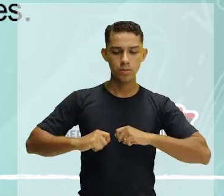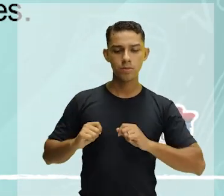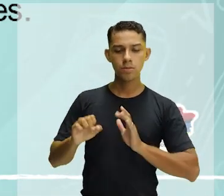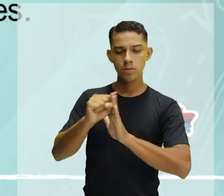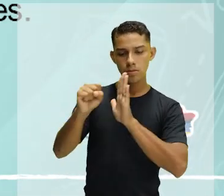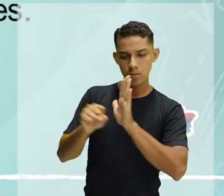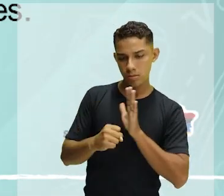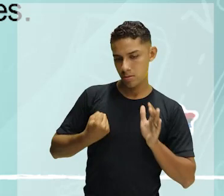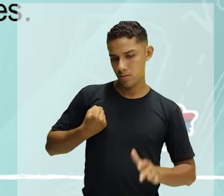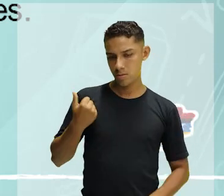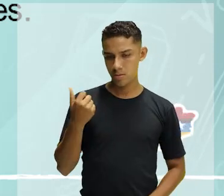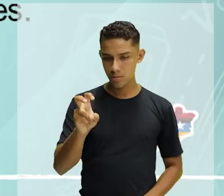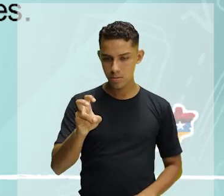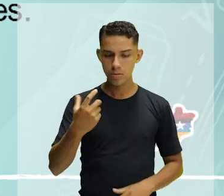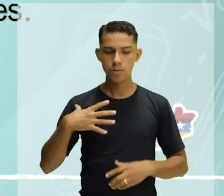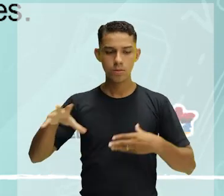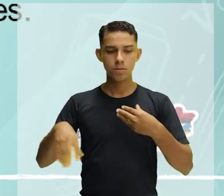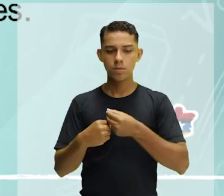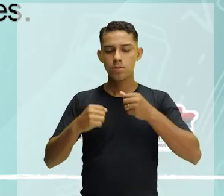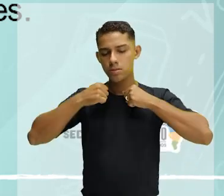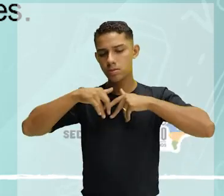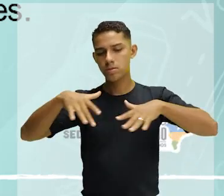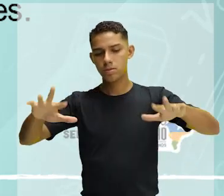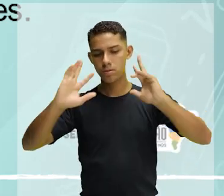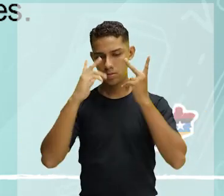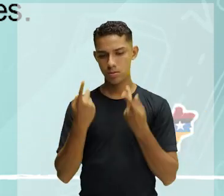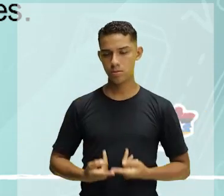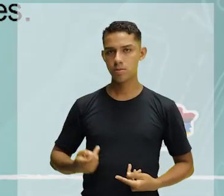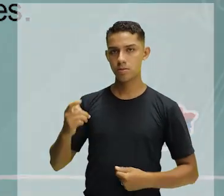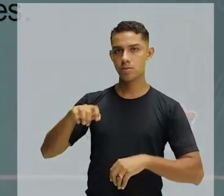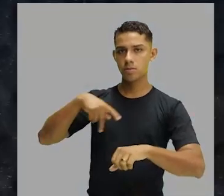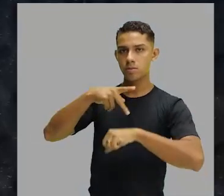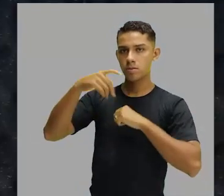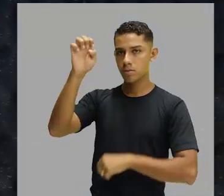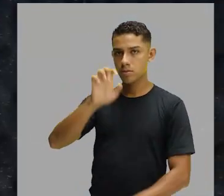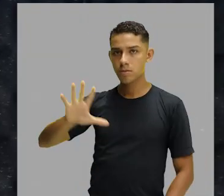contribuinte largamente para a expansão do humanismo em toda a Europa, tá?